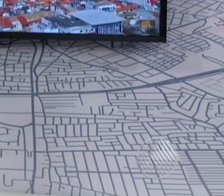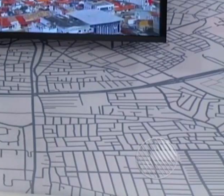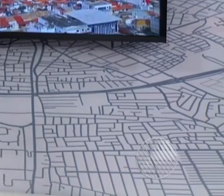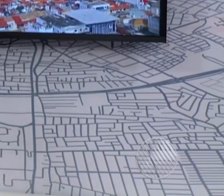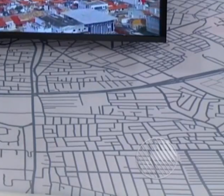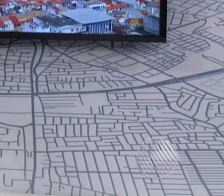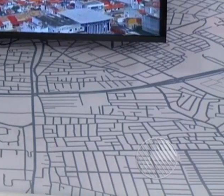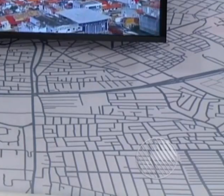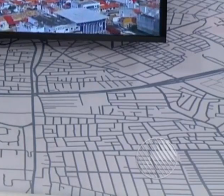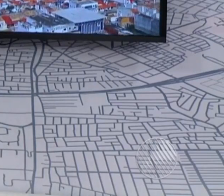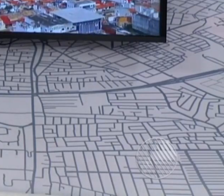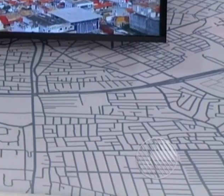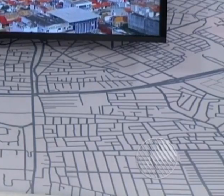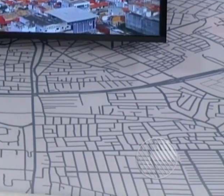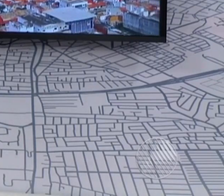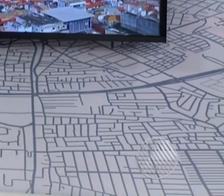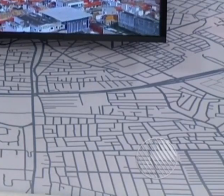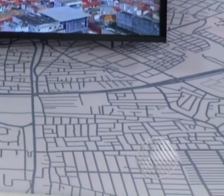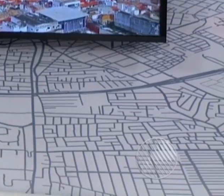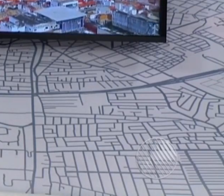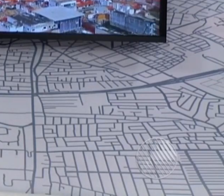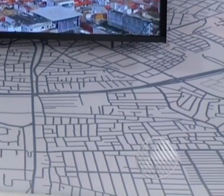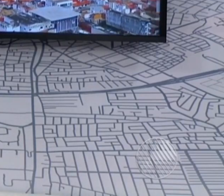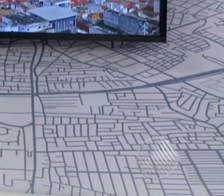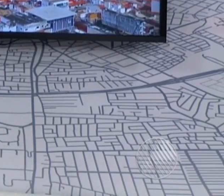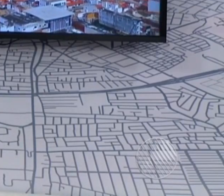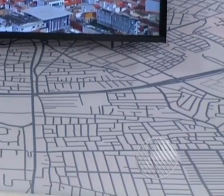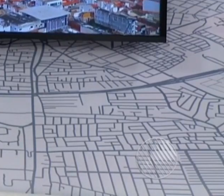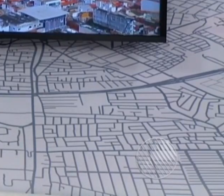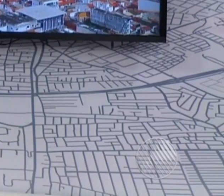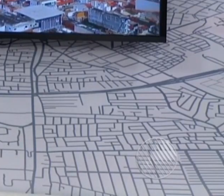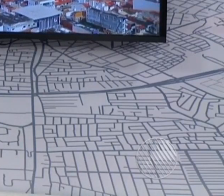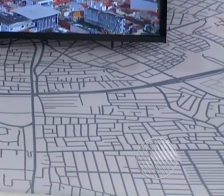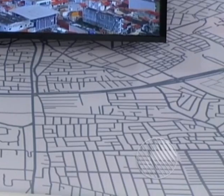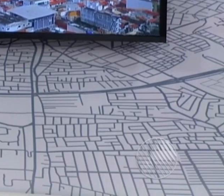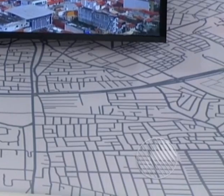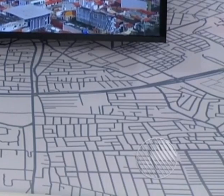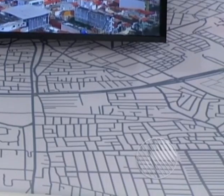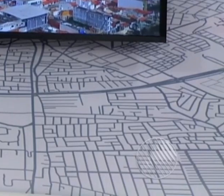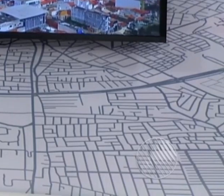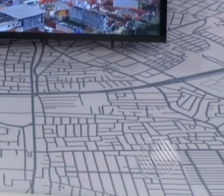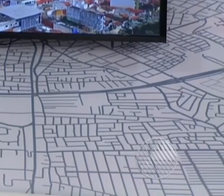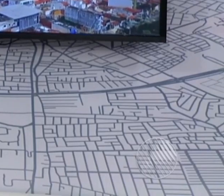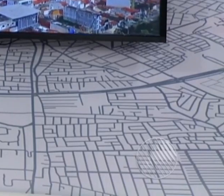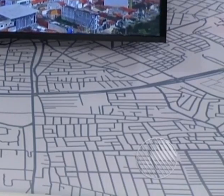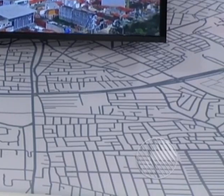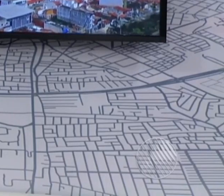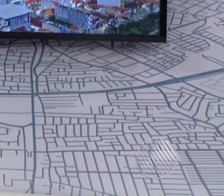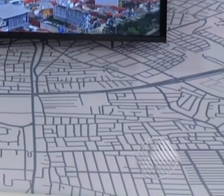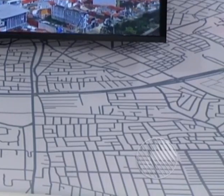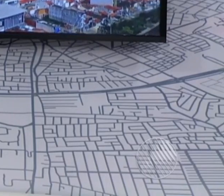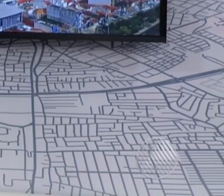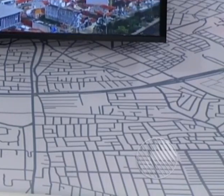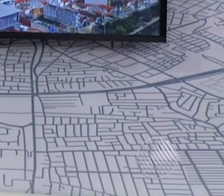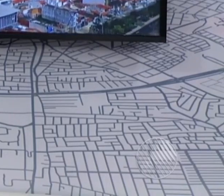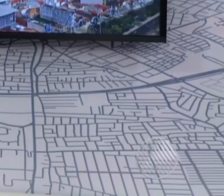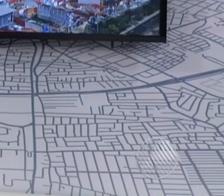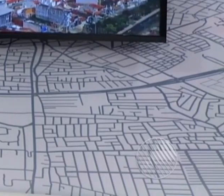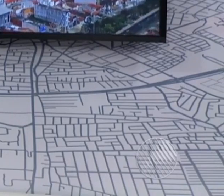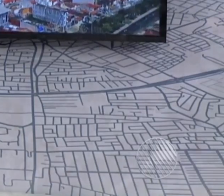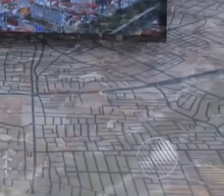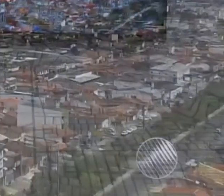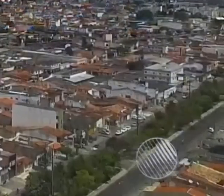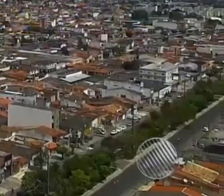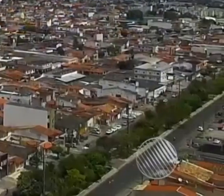daqui a pouco tem mais mensagens para você. Agora a gente fica com o horário eleitoral gratuito. Já já estamos de volta com o seu Bahia